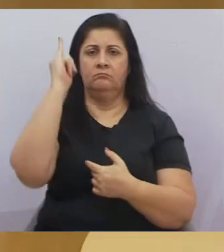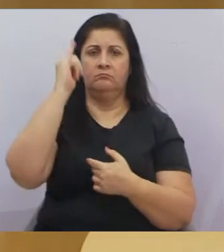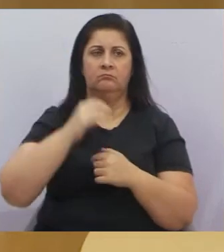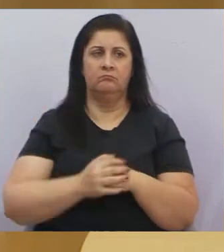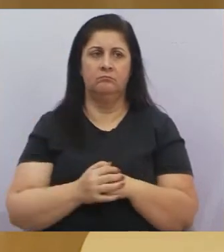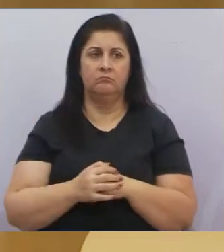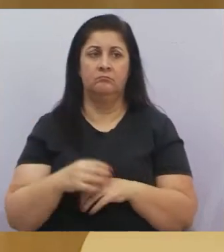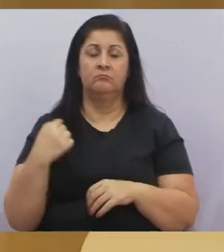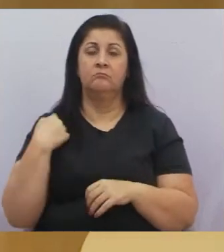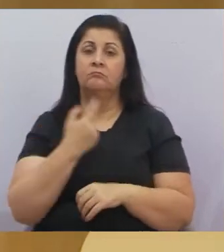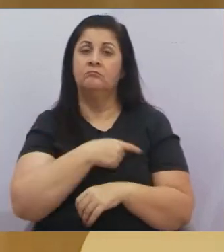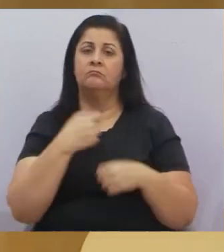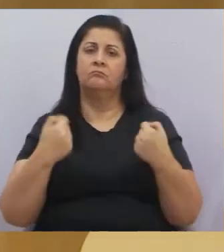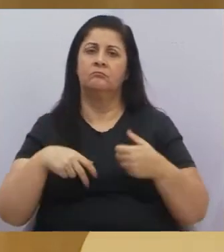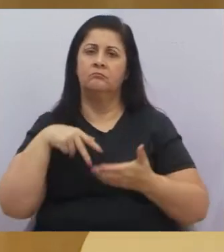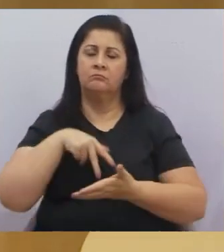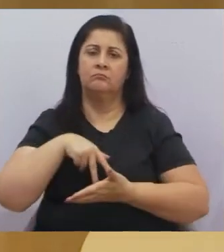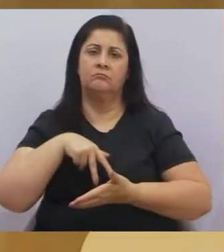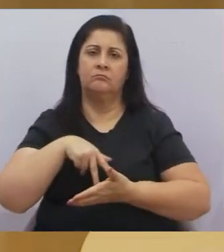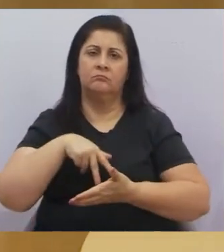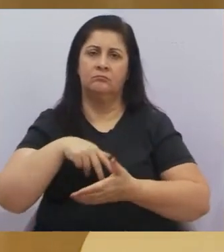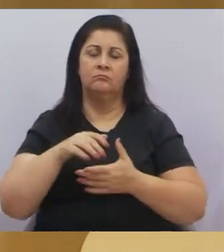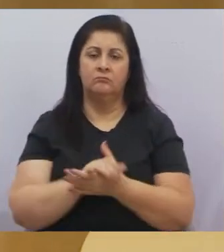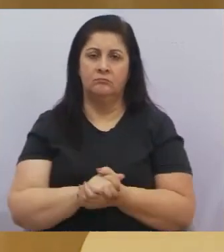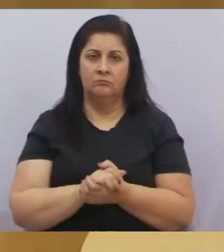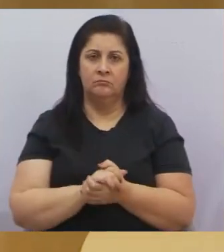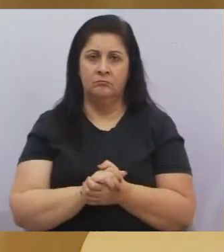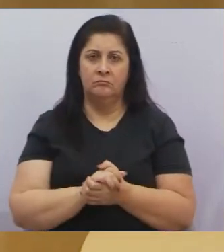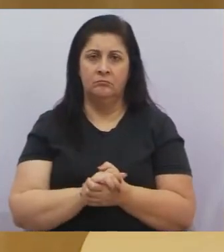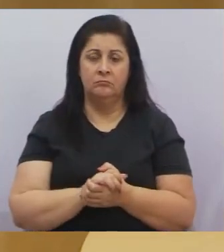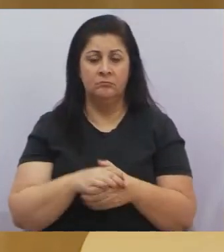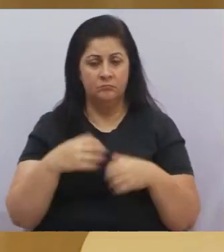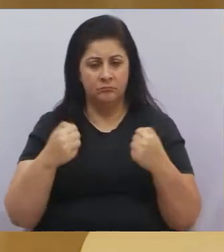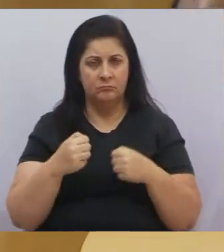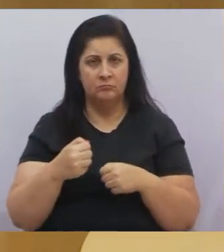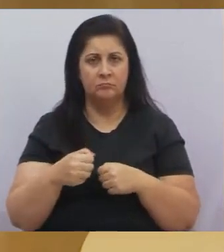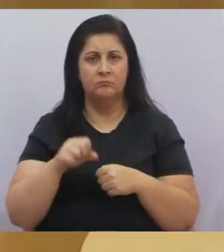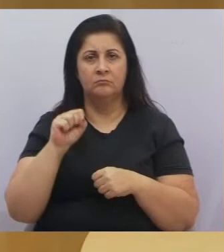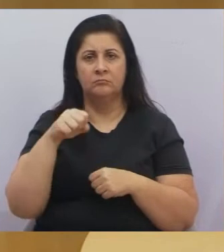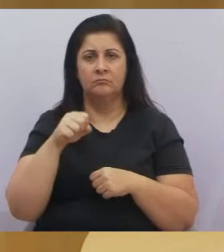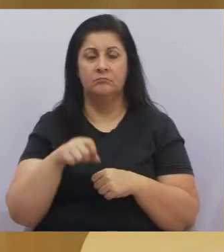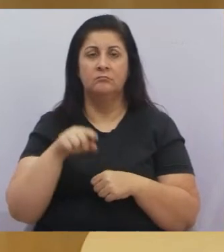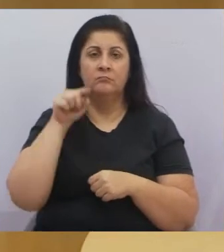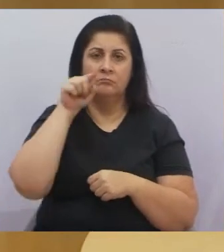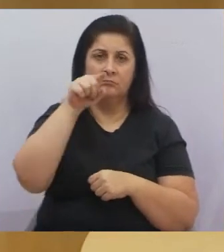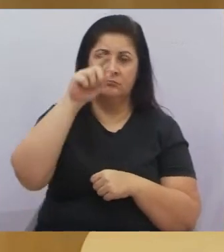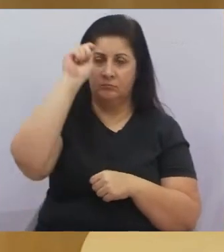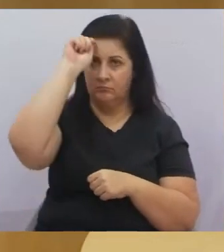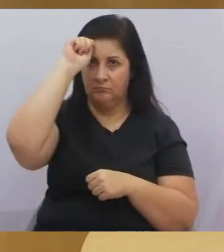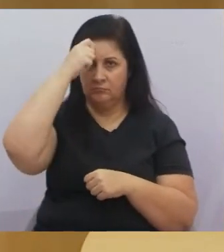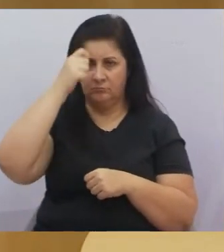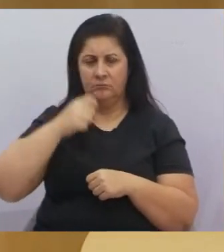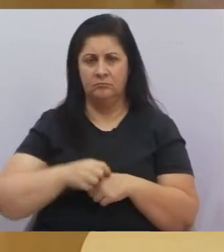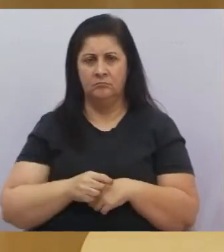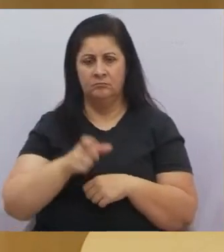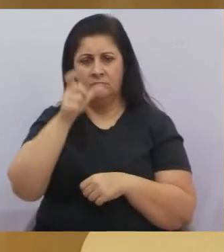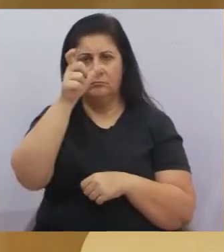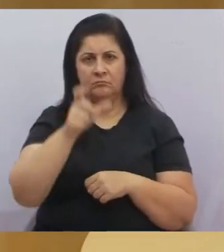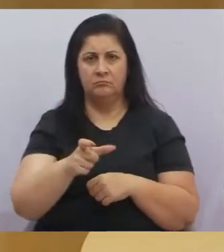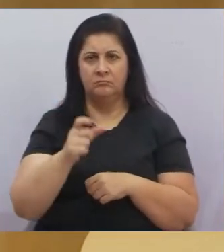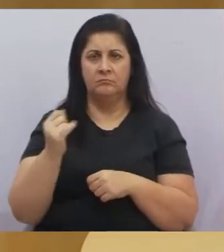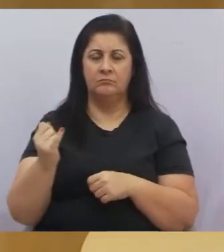que nós temos que assumir a cada dia. Temos que se valorizar. Você que é negro, se valorize,